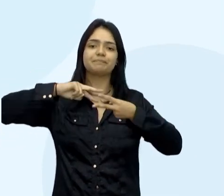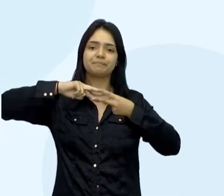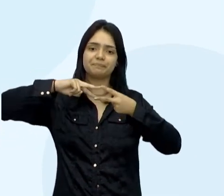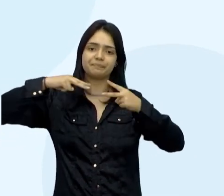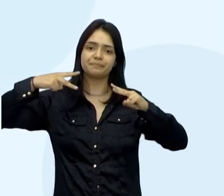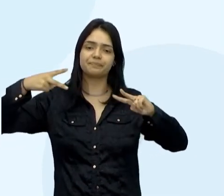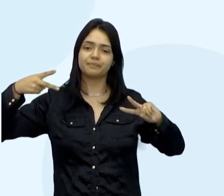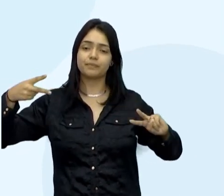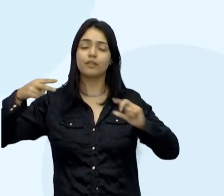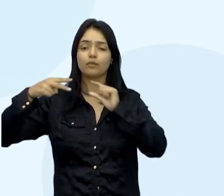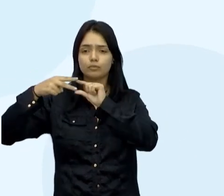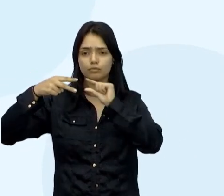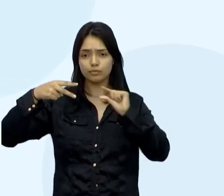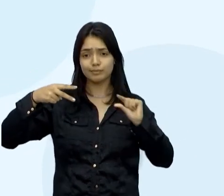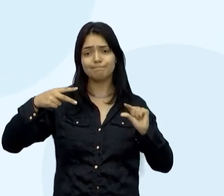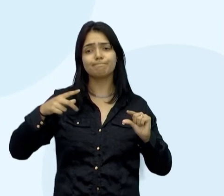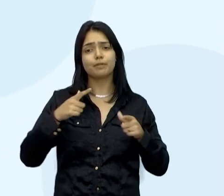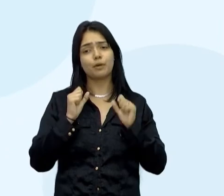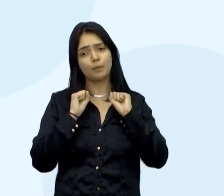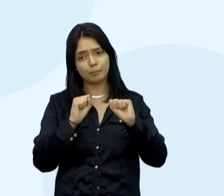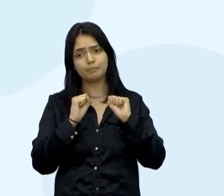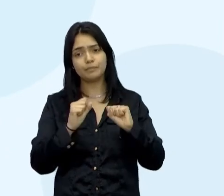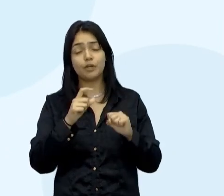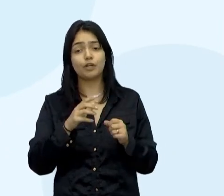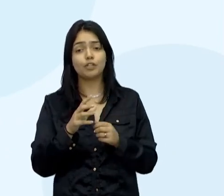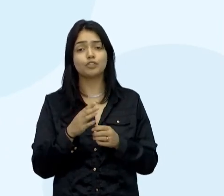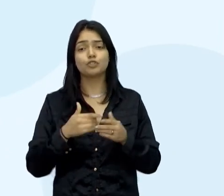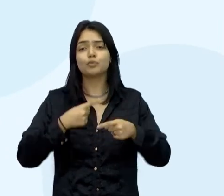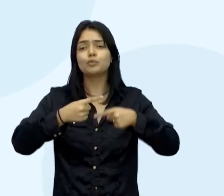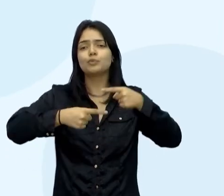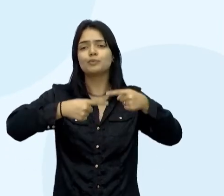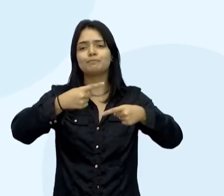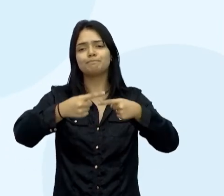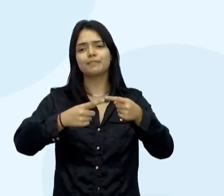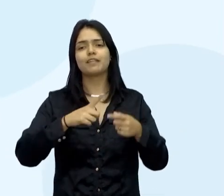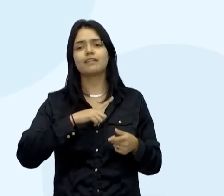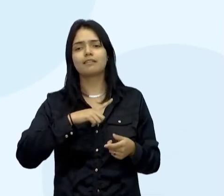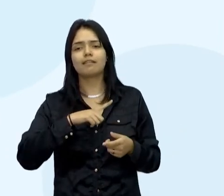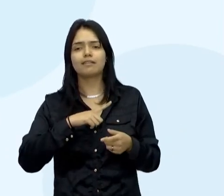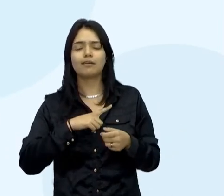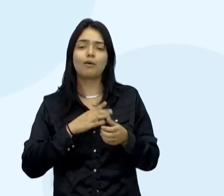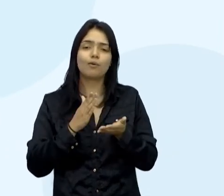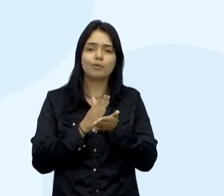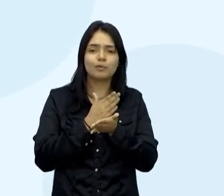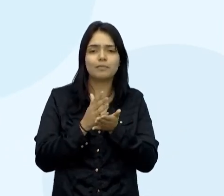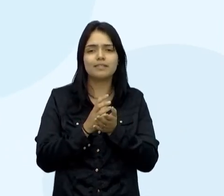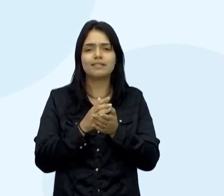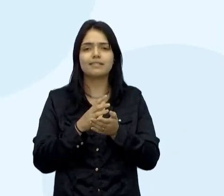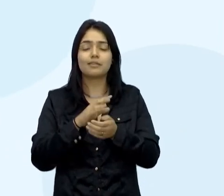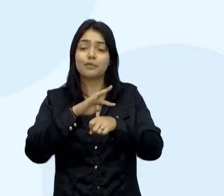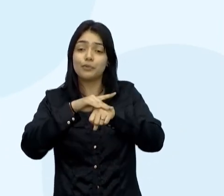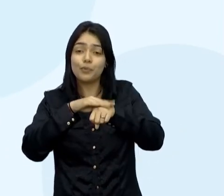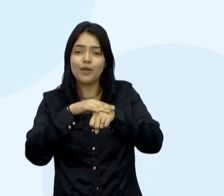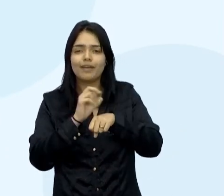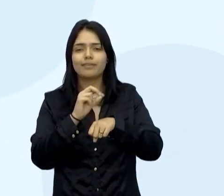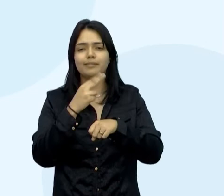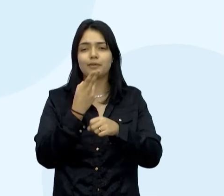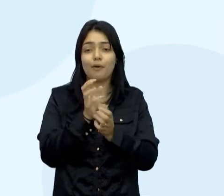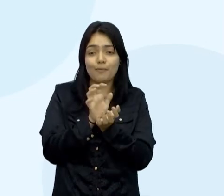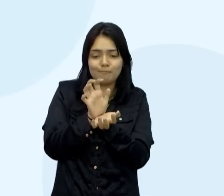mas genes que podem acabar trazendo aí algumas características e muitas vezes não